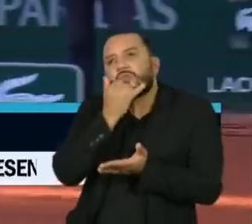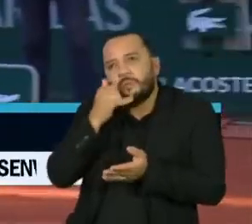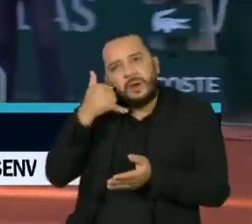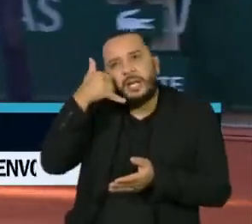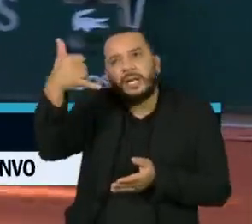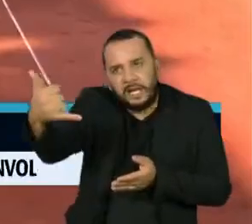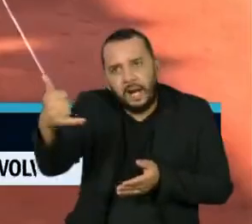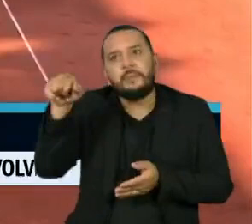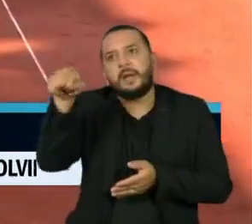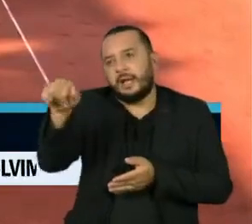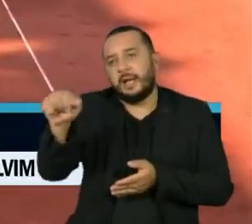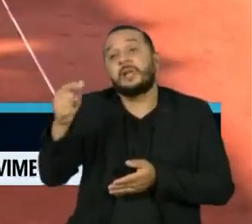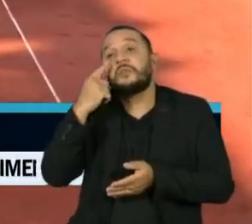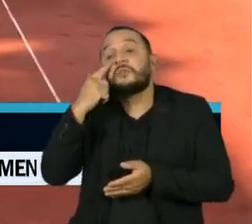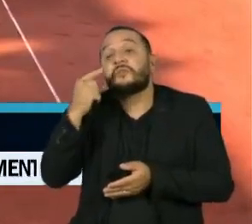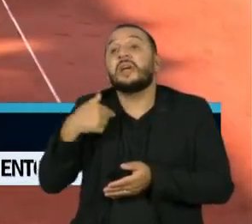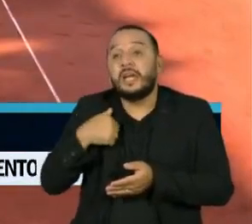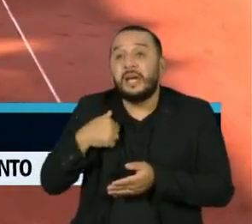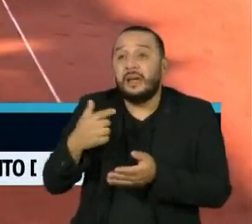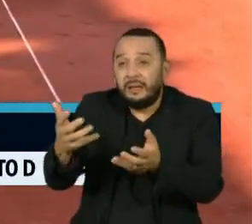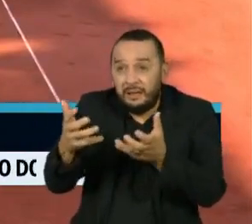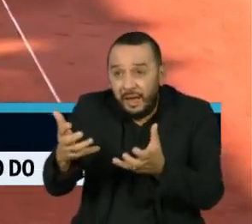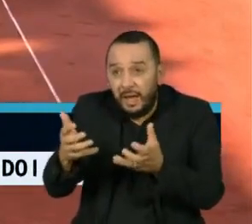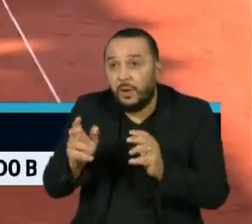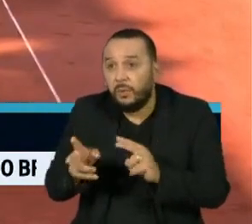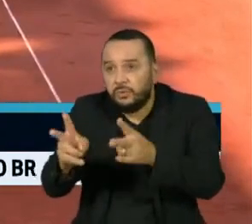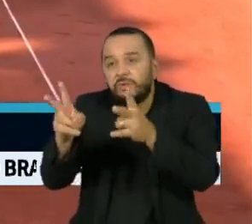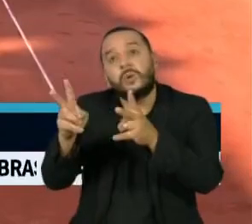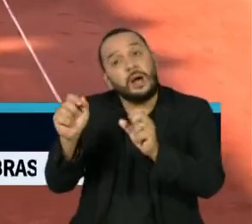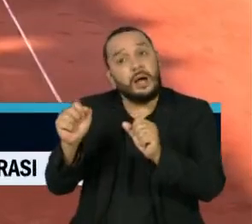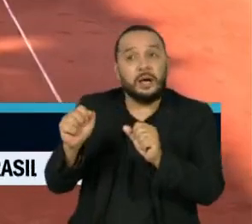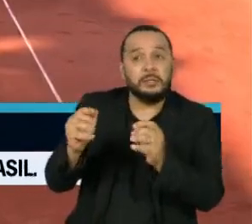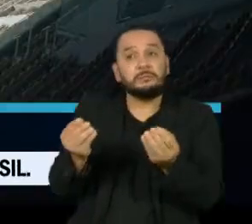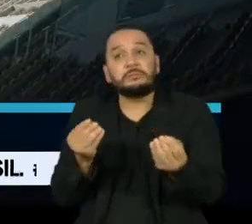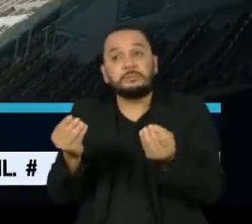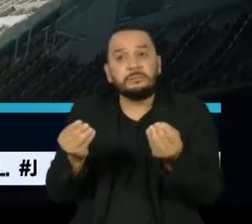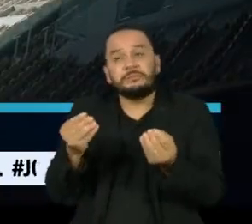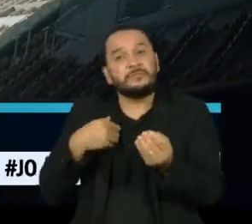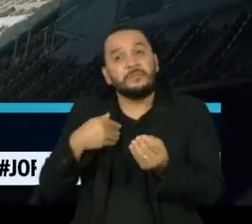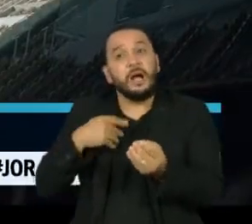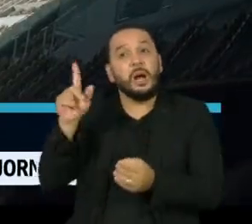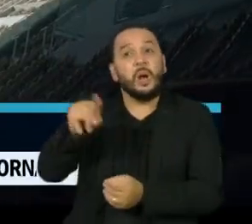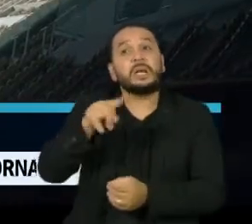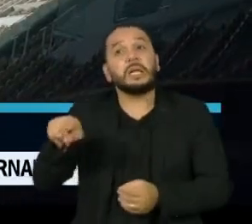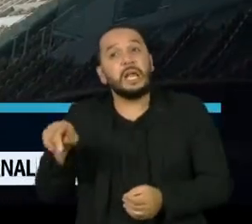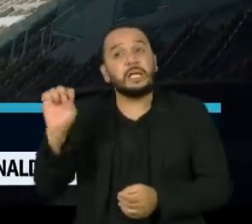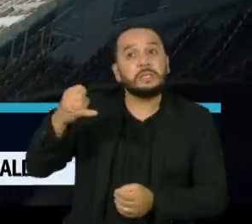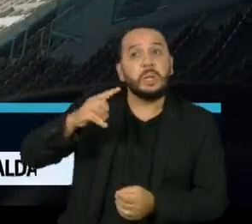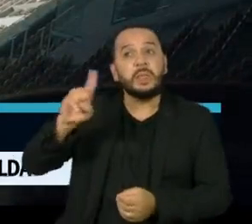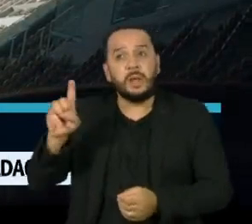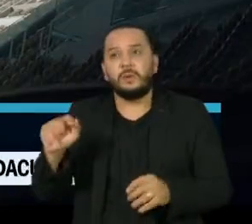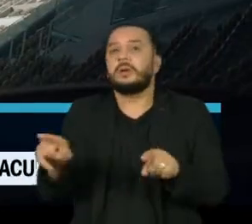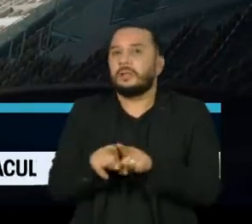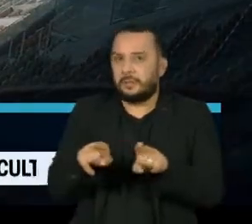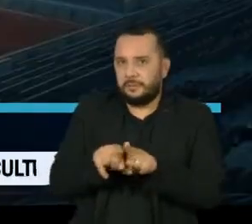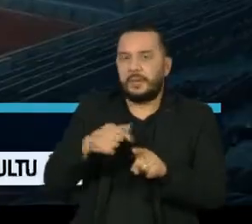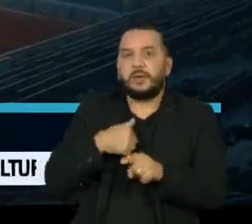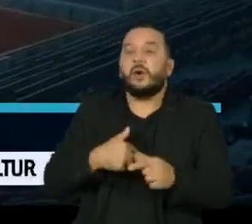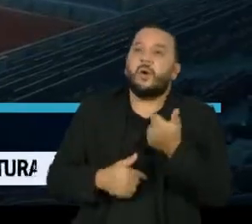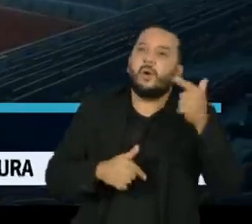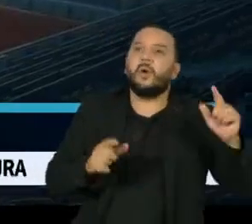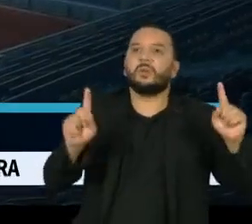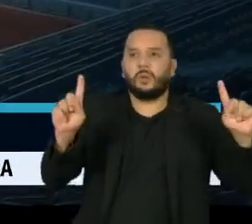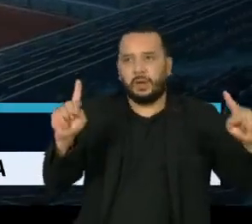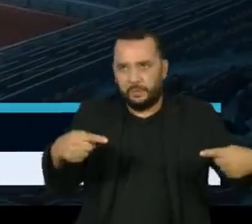contato com Djokovic para revisar os eventos que acompanharam sua presença na Austrália. E a organização de outro Grand Slam, o Aberto